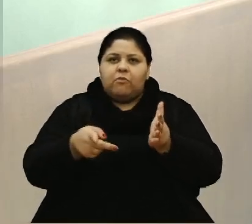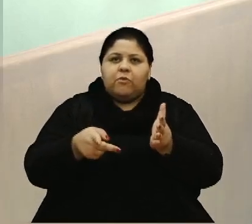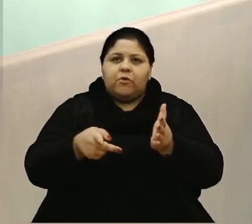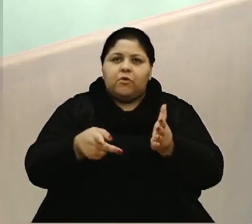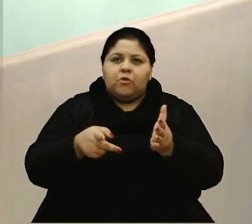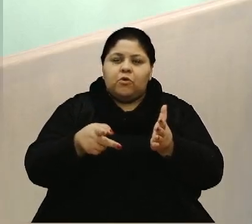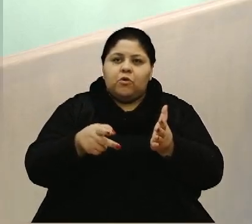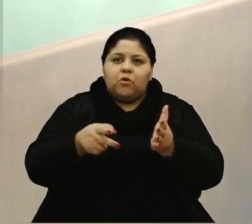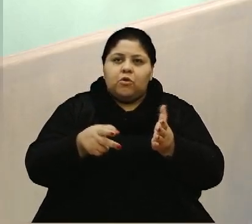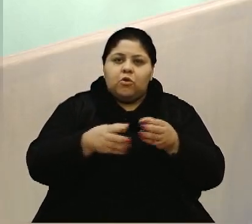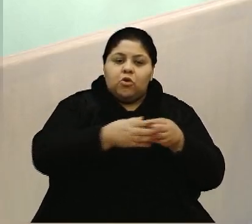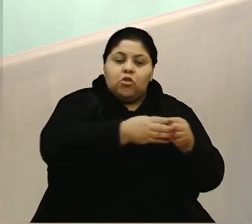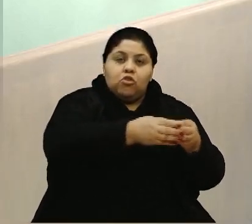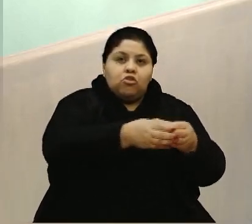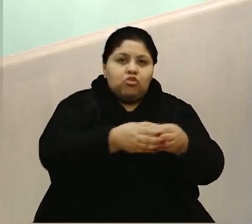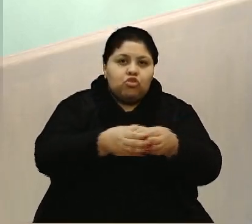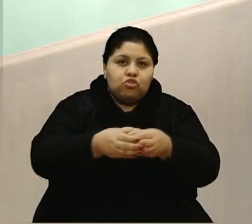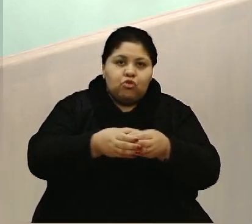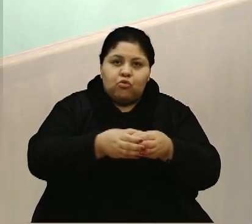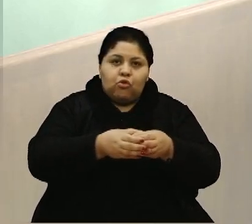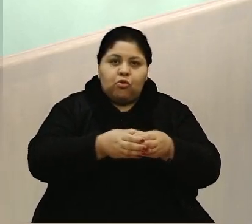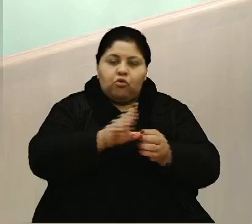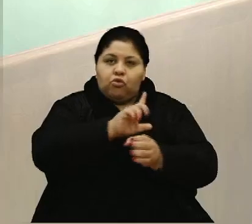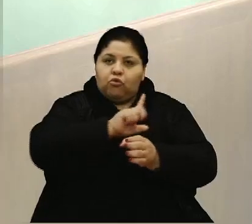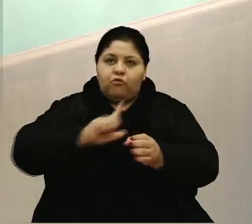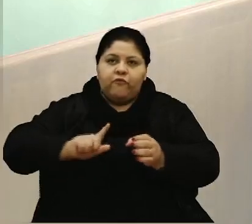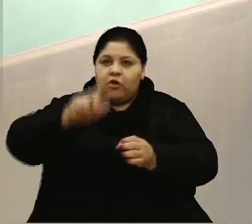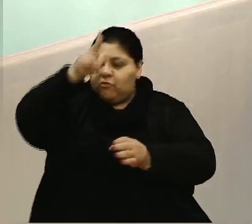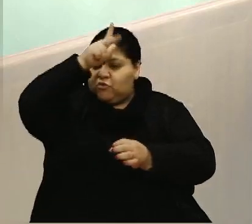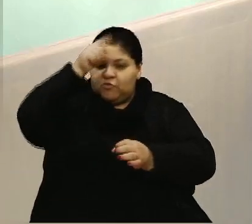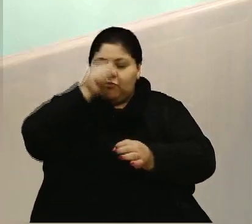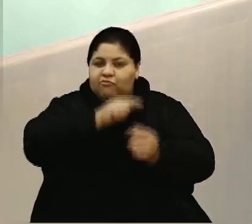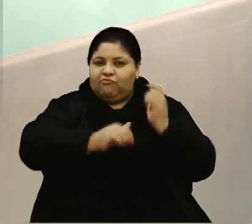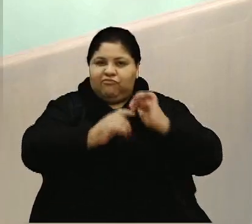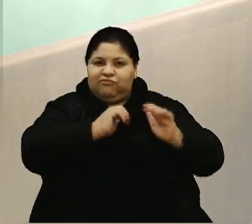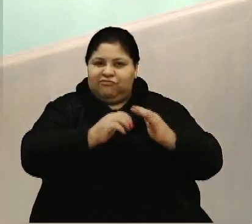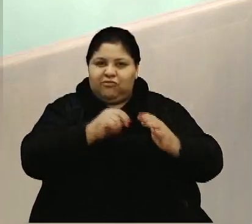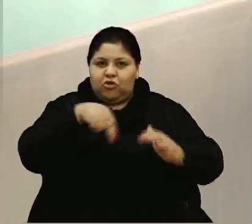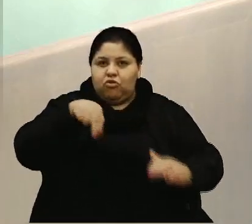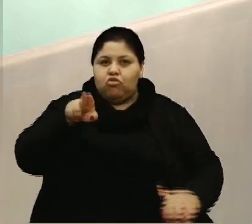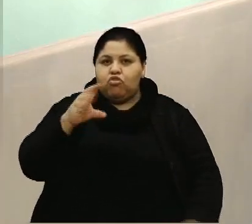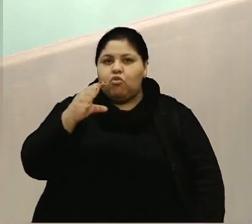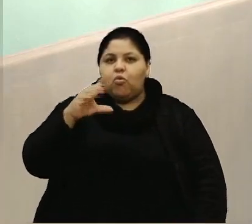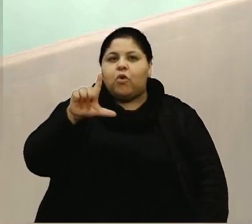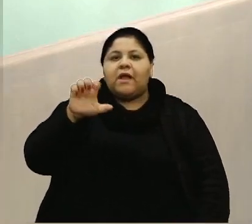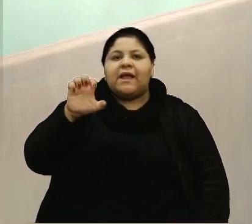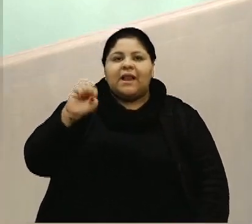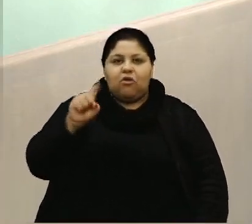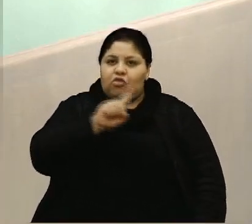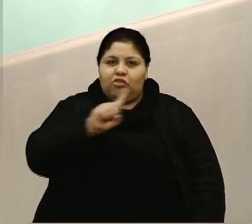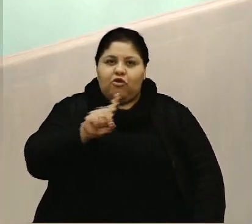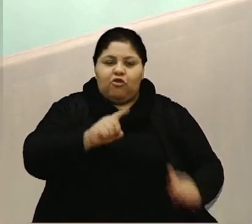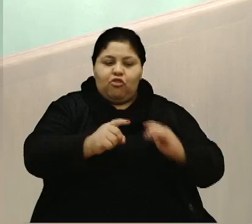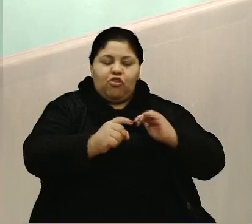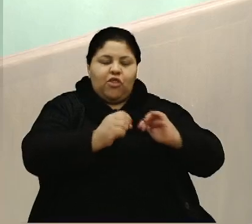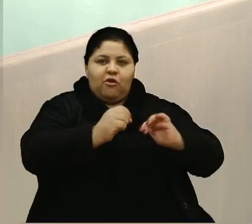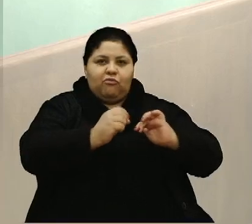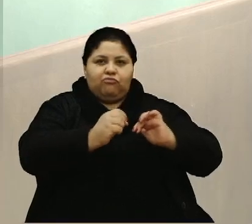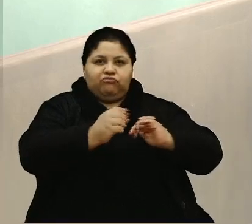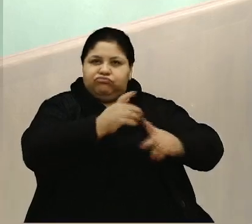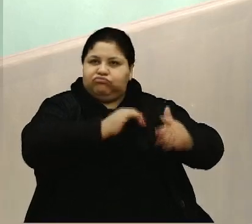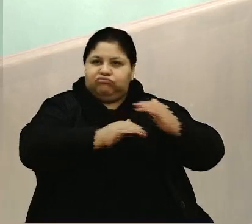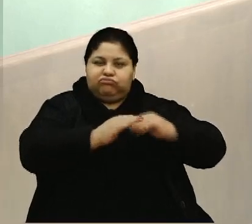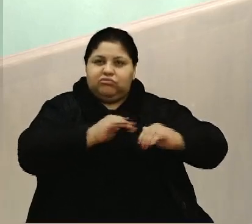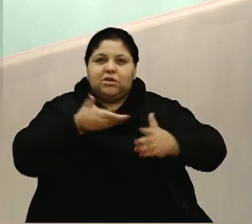do governo municipal não se movimenta. Nós aprovamos aqui a lotérica do SUS em